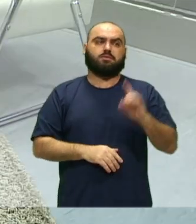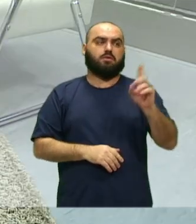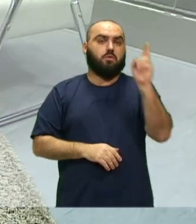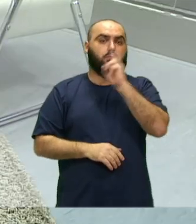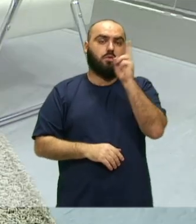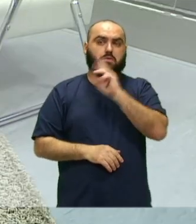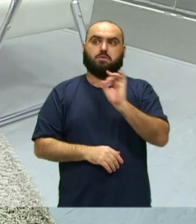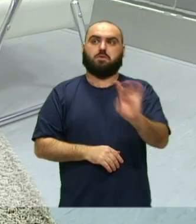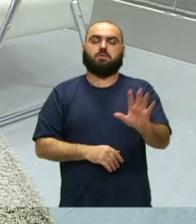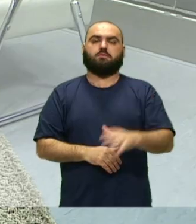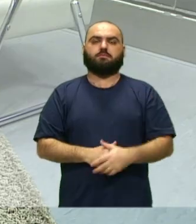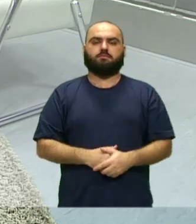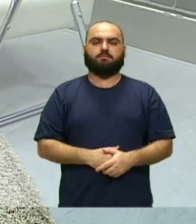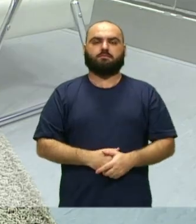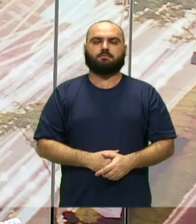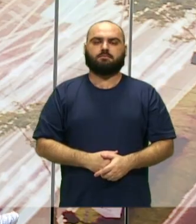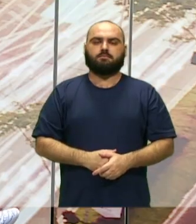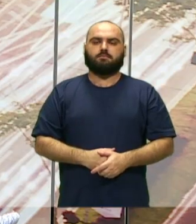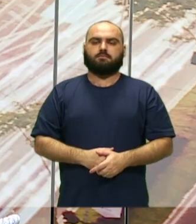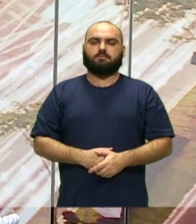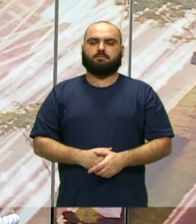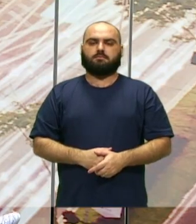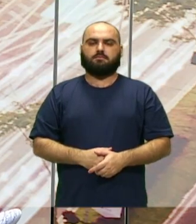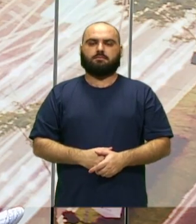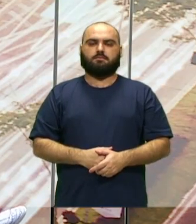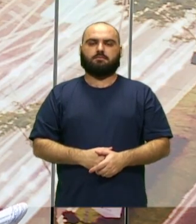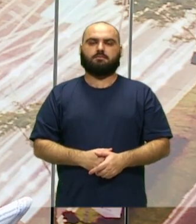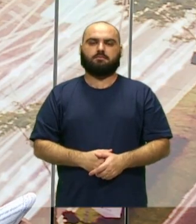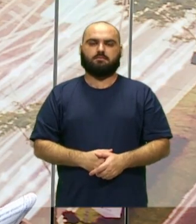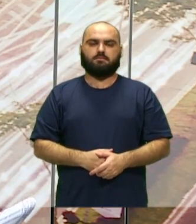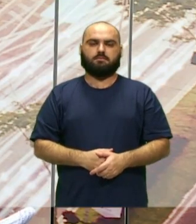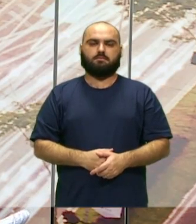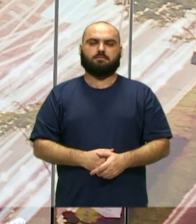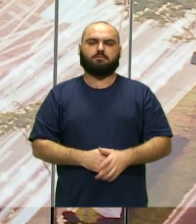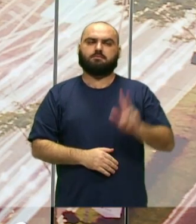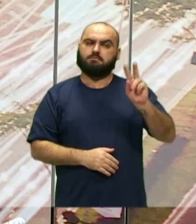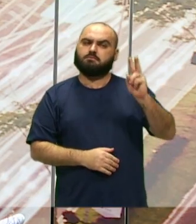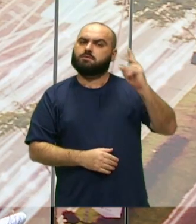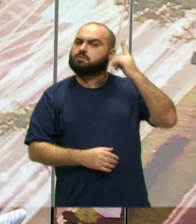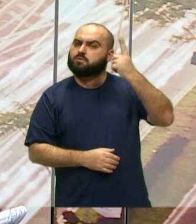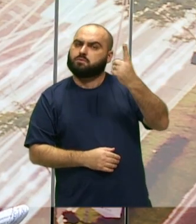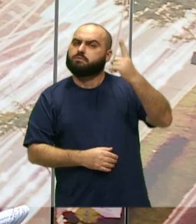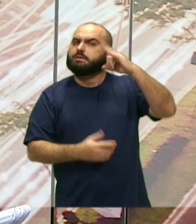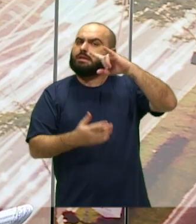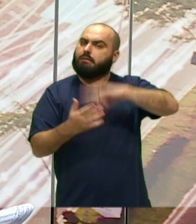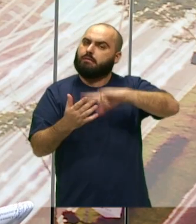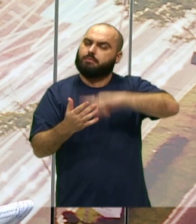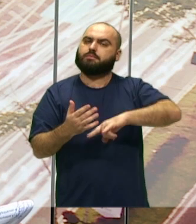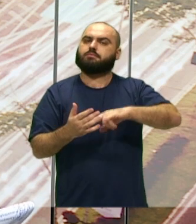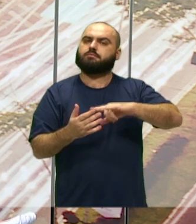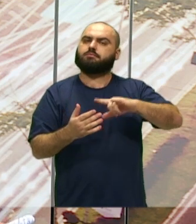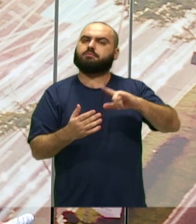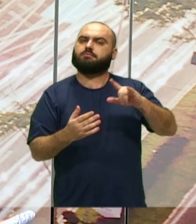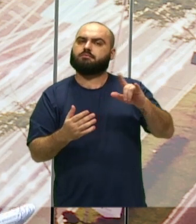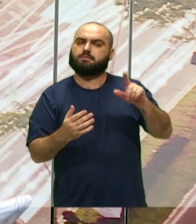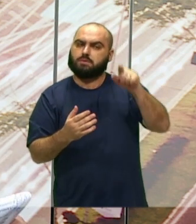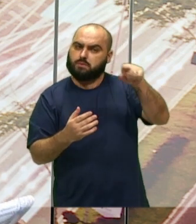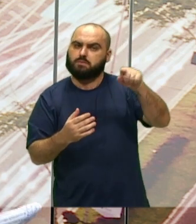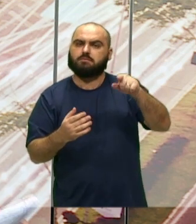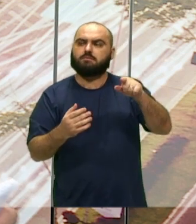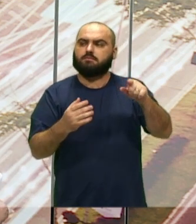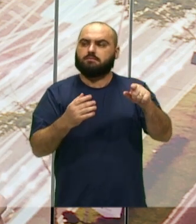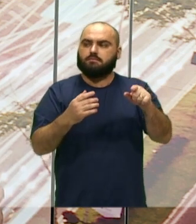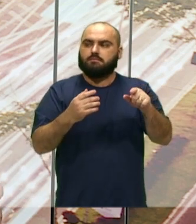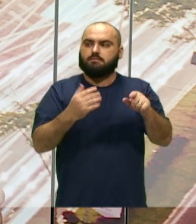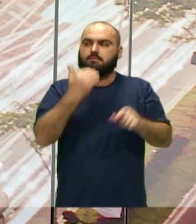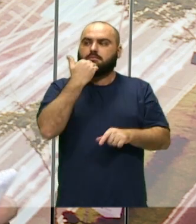né? Vereadora, um requerimento, mas a gente vai falar depois do intervalo, a respeito de um requerimento que a senhora